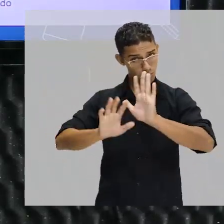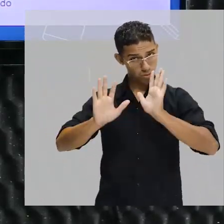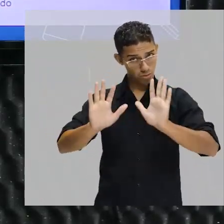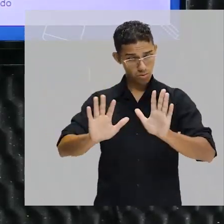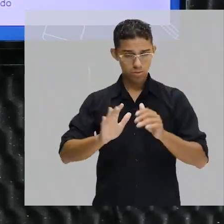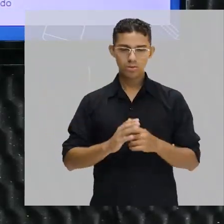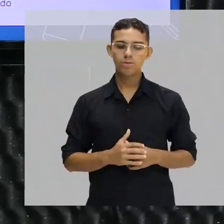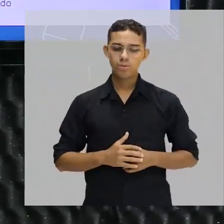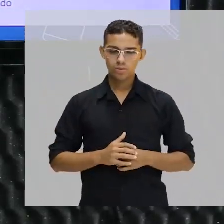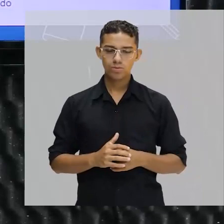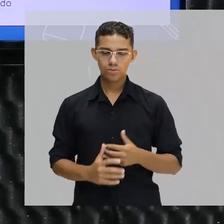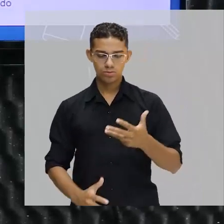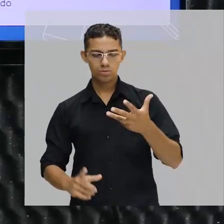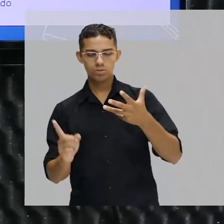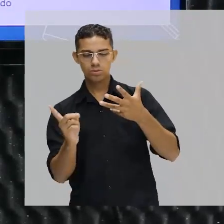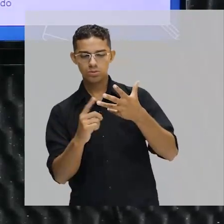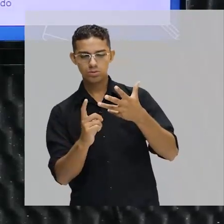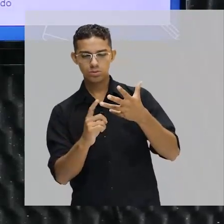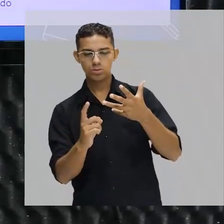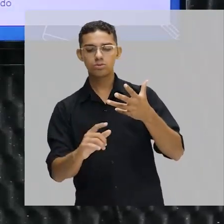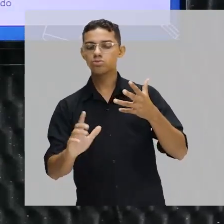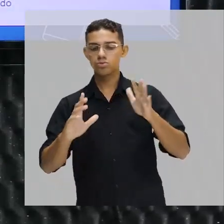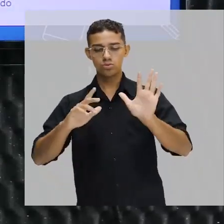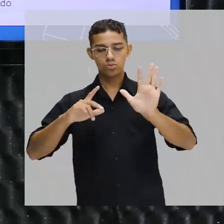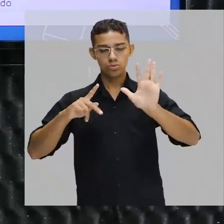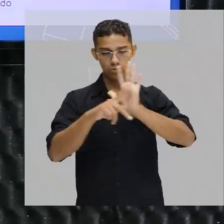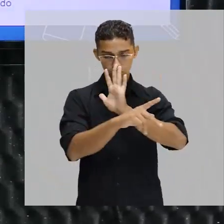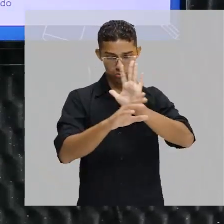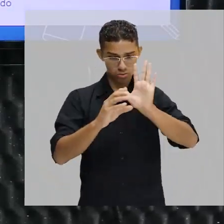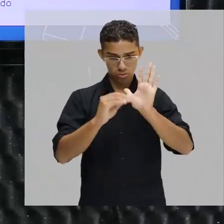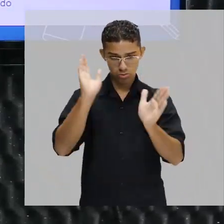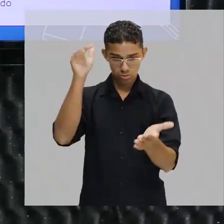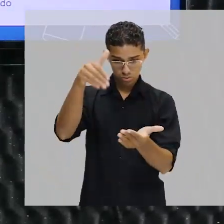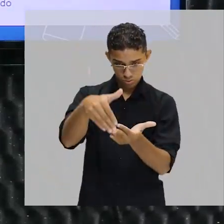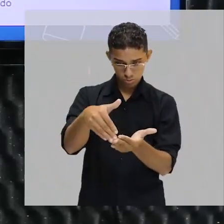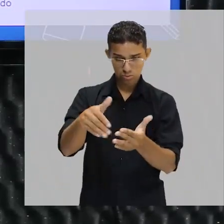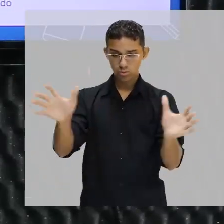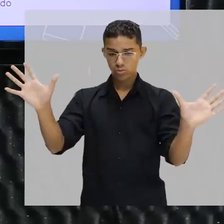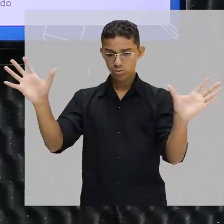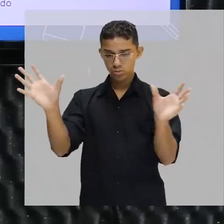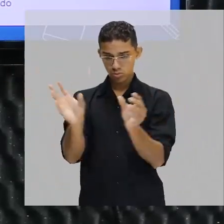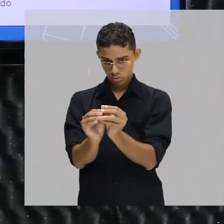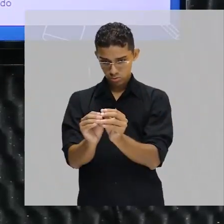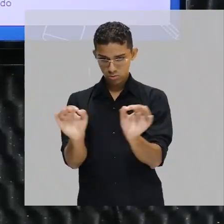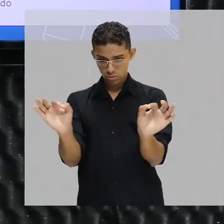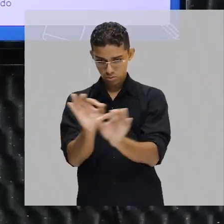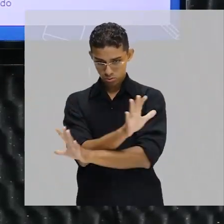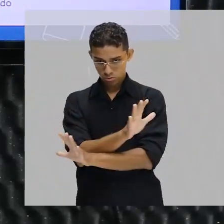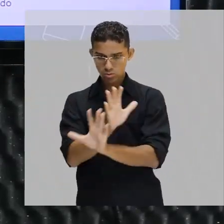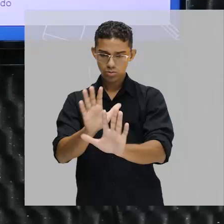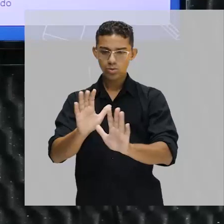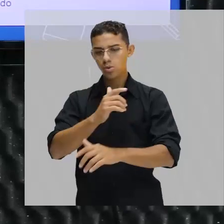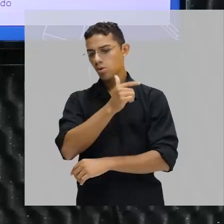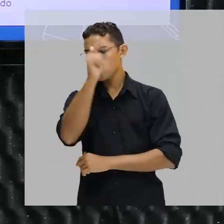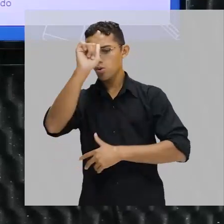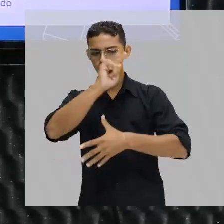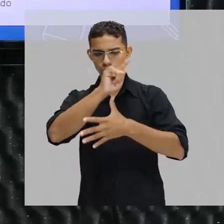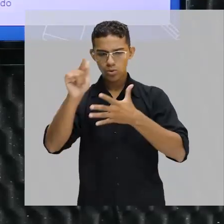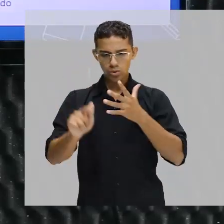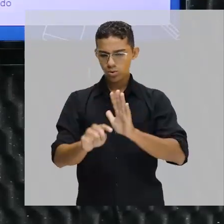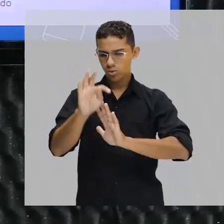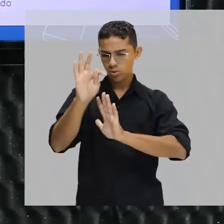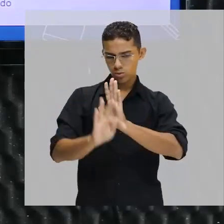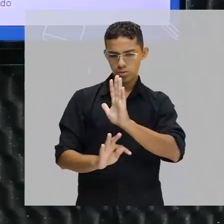a conclusão. Quais são outros exemplos de gêneros da tipologia